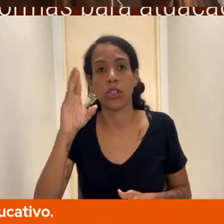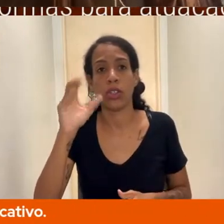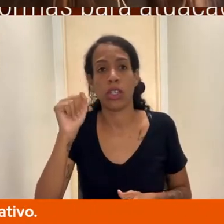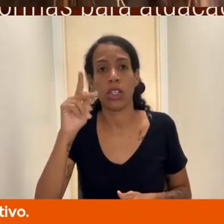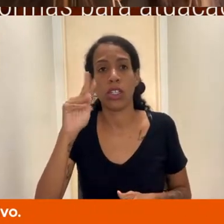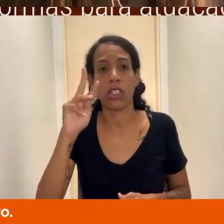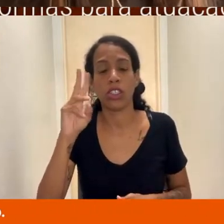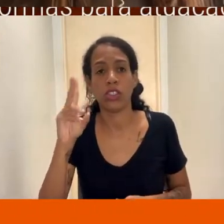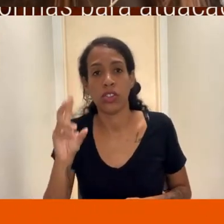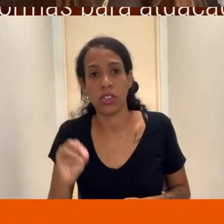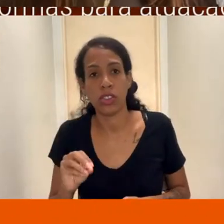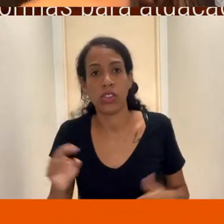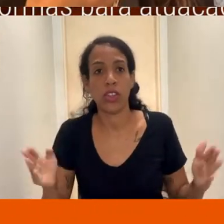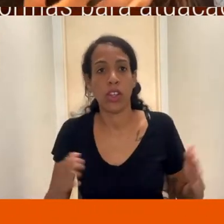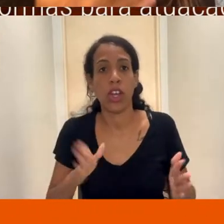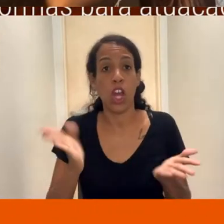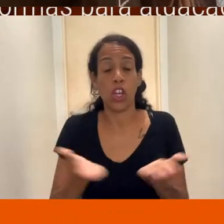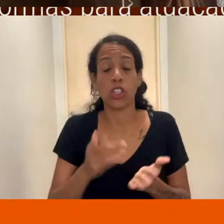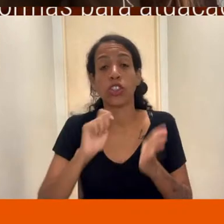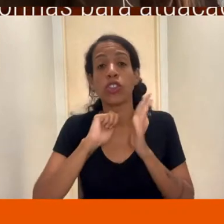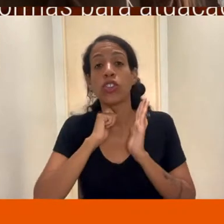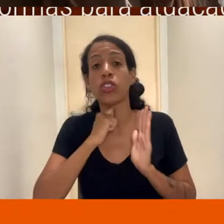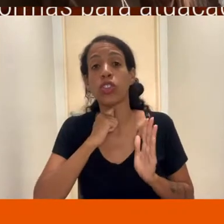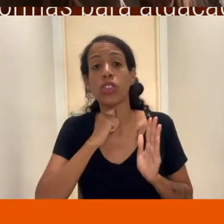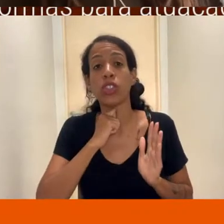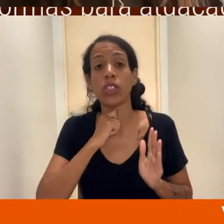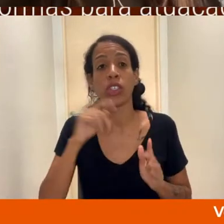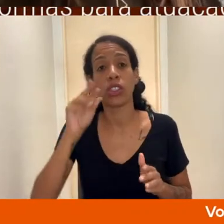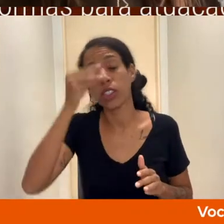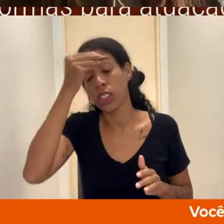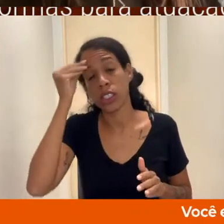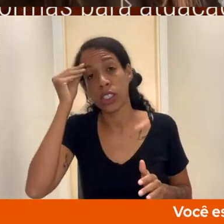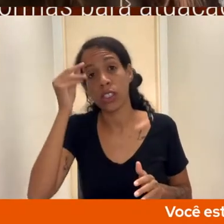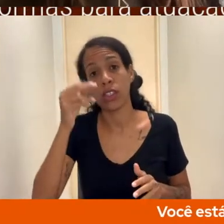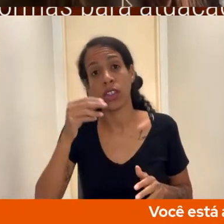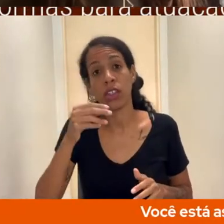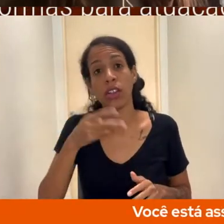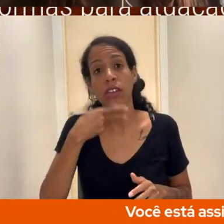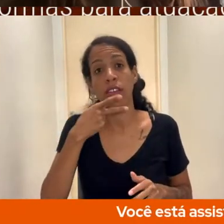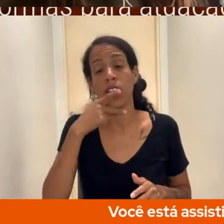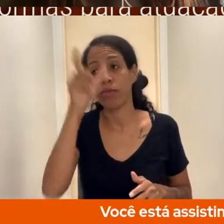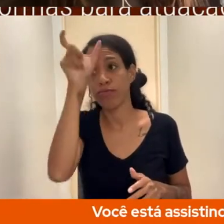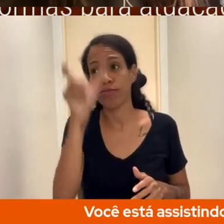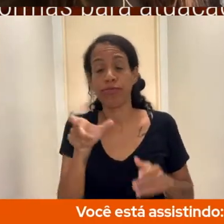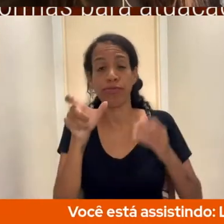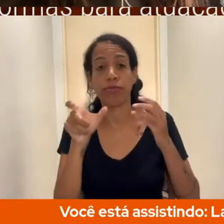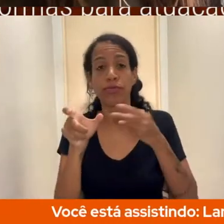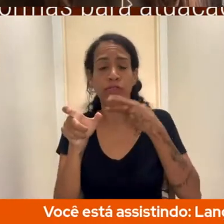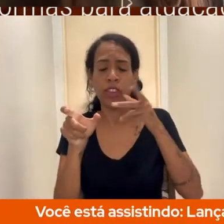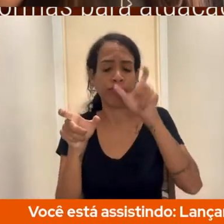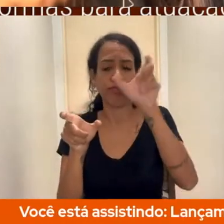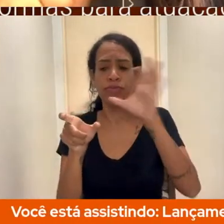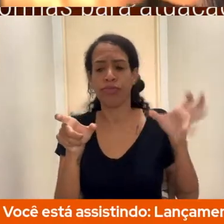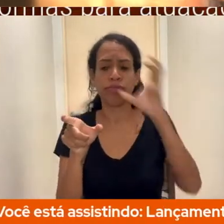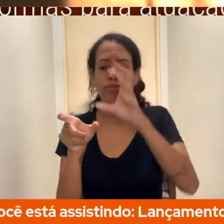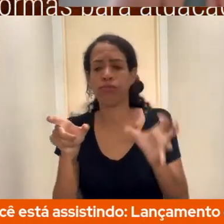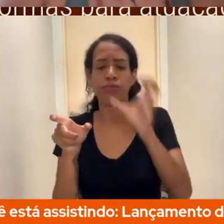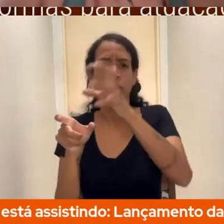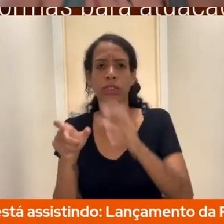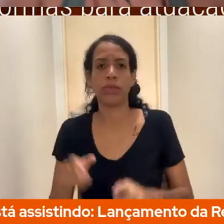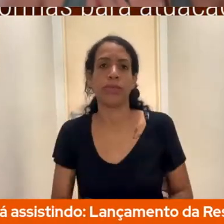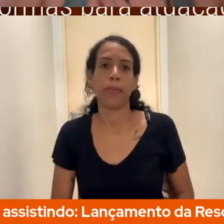meu microfone agora e eu vou pedir só para você não esquecer de fazer a sua autodescrição. Obrigada, Flávia, está